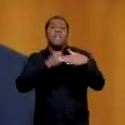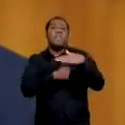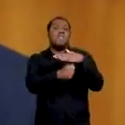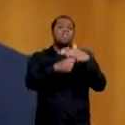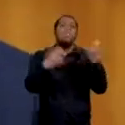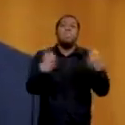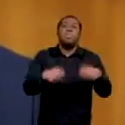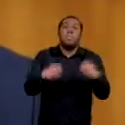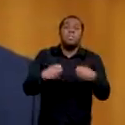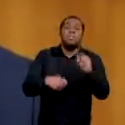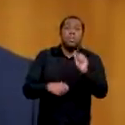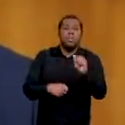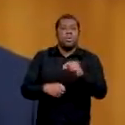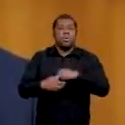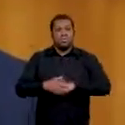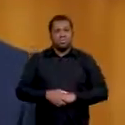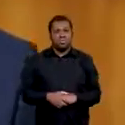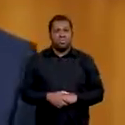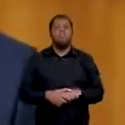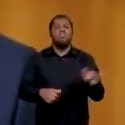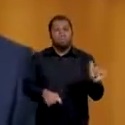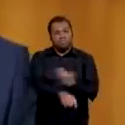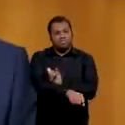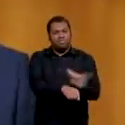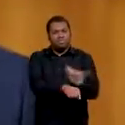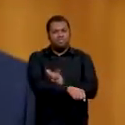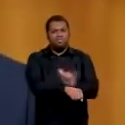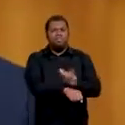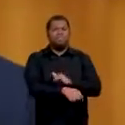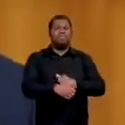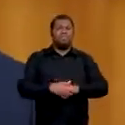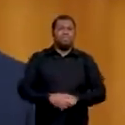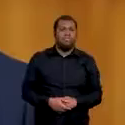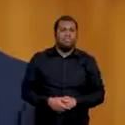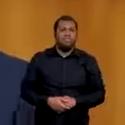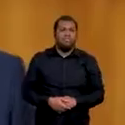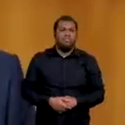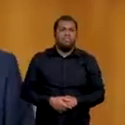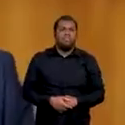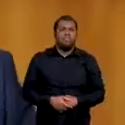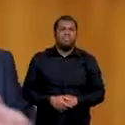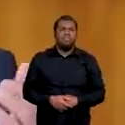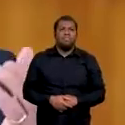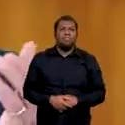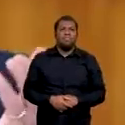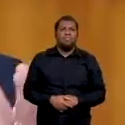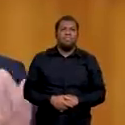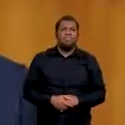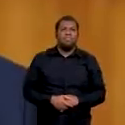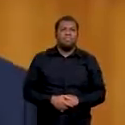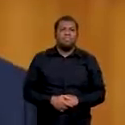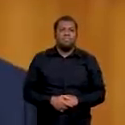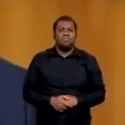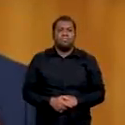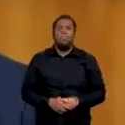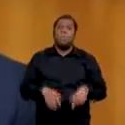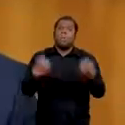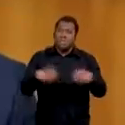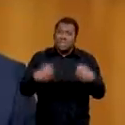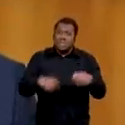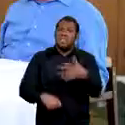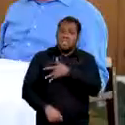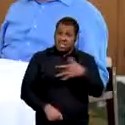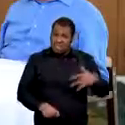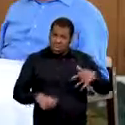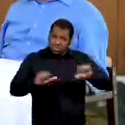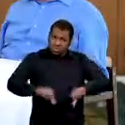mais sadia possível, da forma mais eficaz, e a gente fazer com que o país volte a trabalhar. Nós precisamos melhorar a saúde, nós precisamos